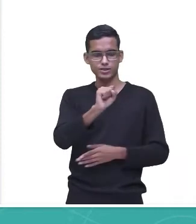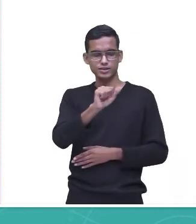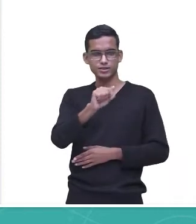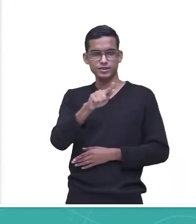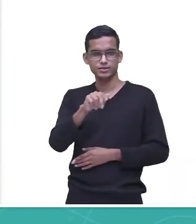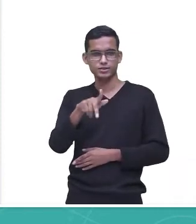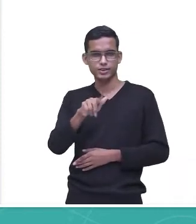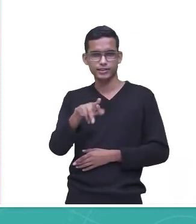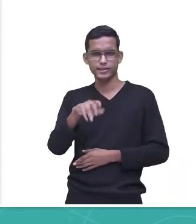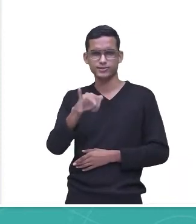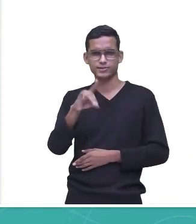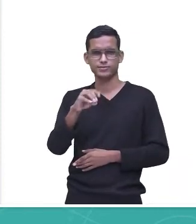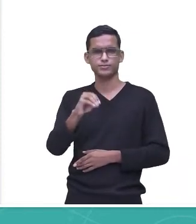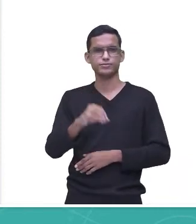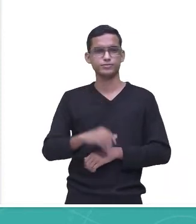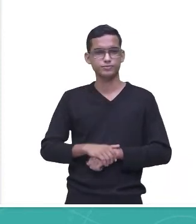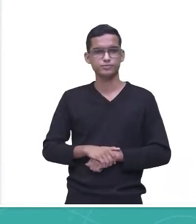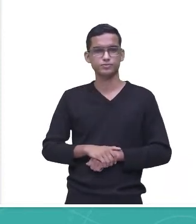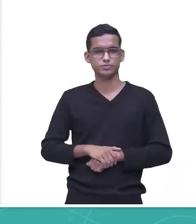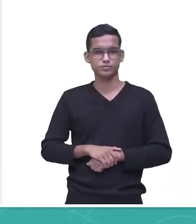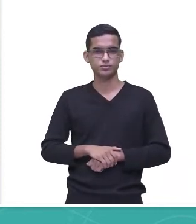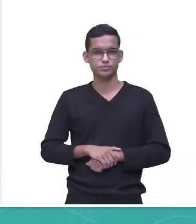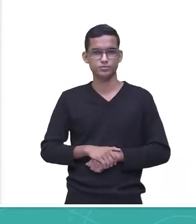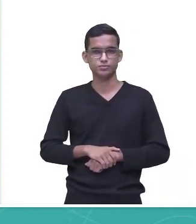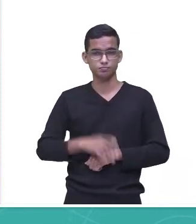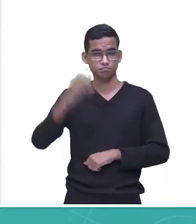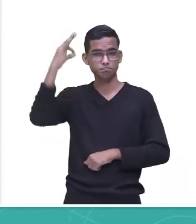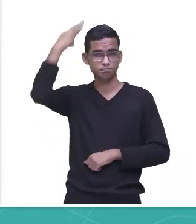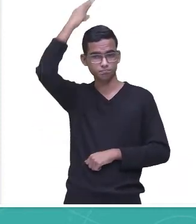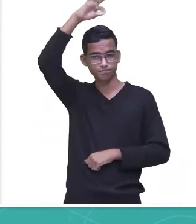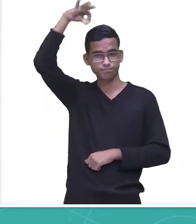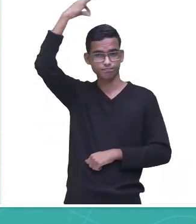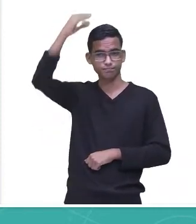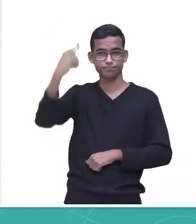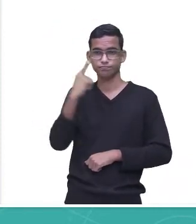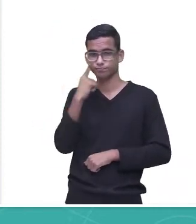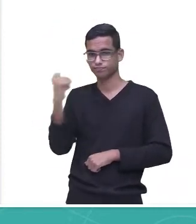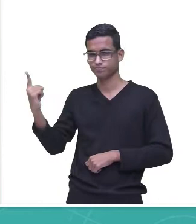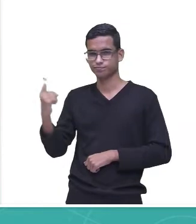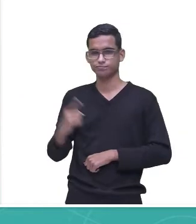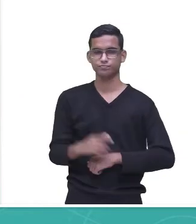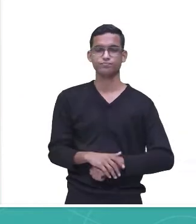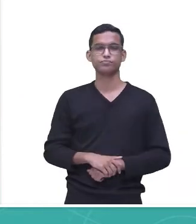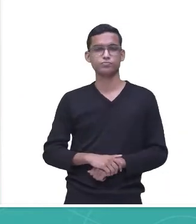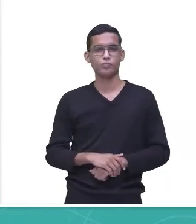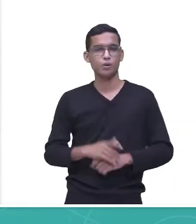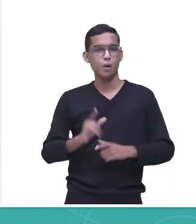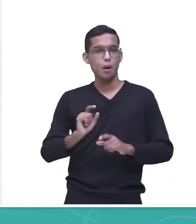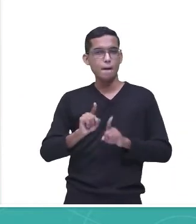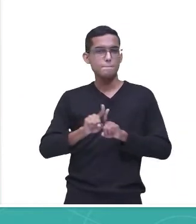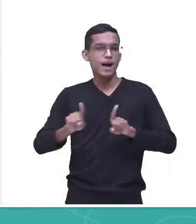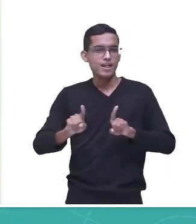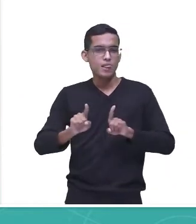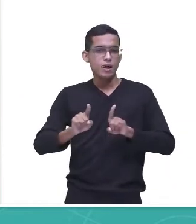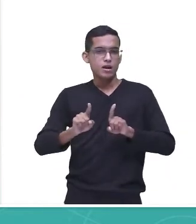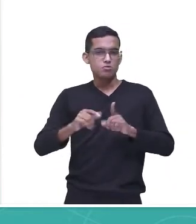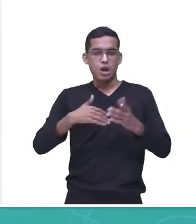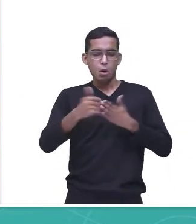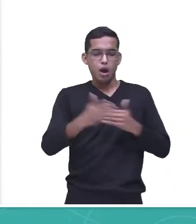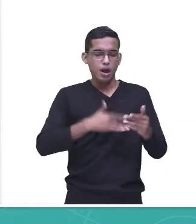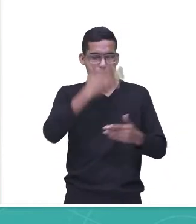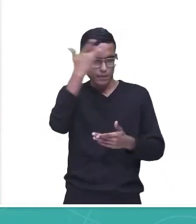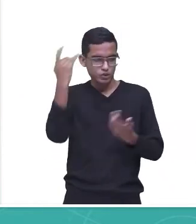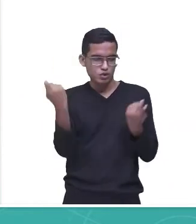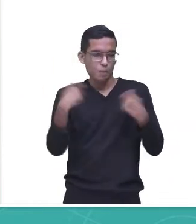bastante fortes. E para produzir essas iluminuras, não era qualquer pessoa, eram os monges, eles tinham que estar